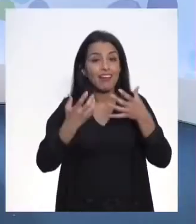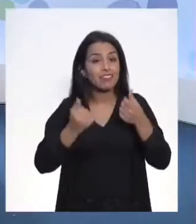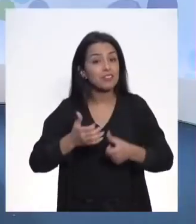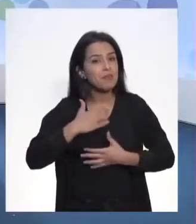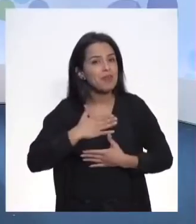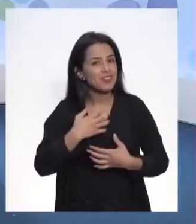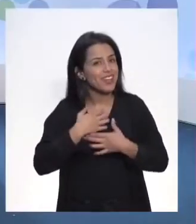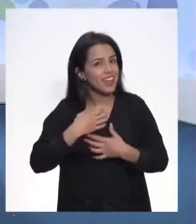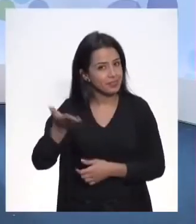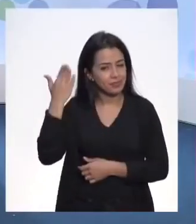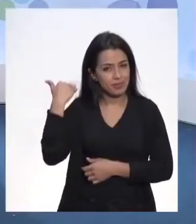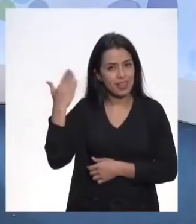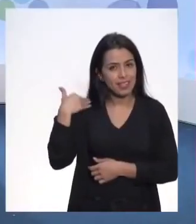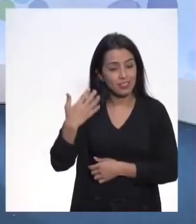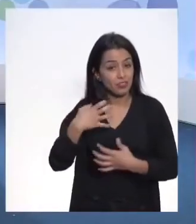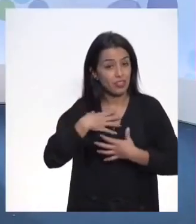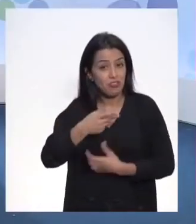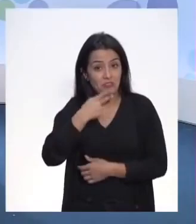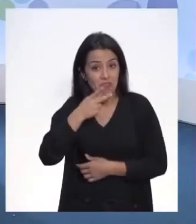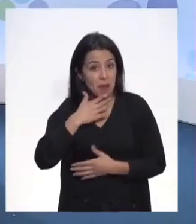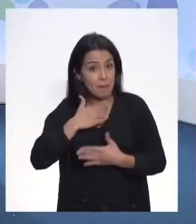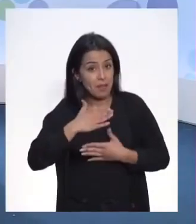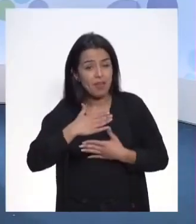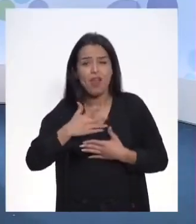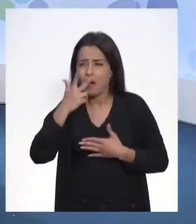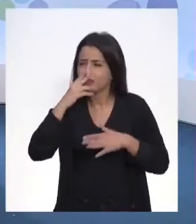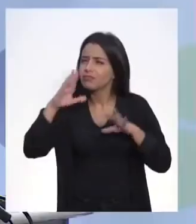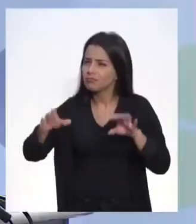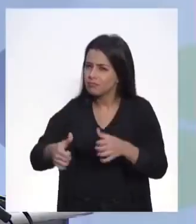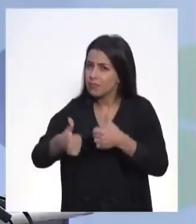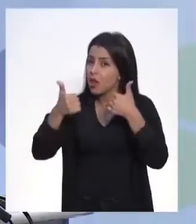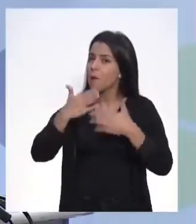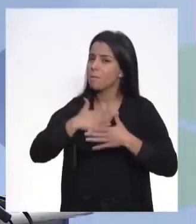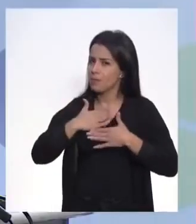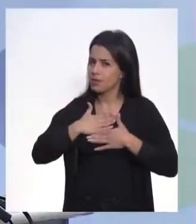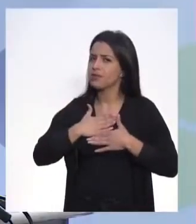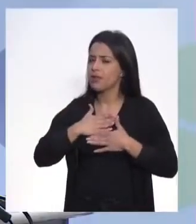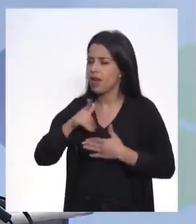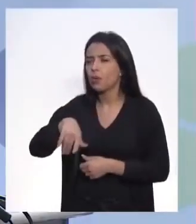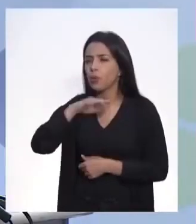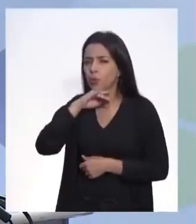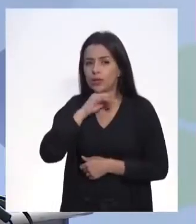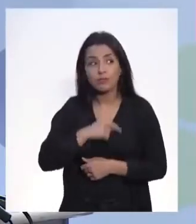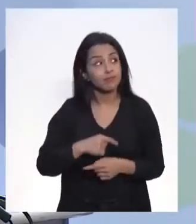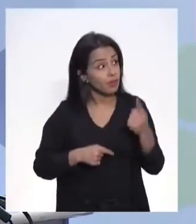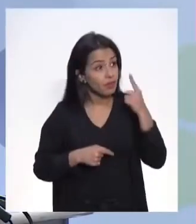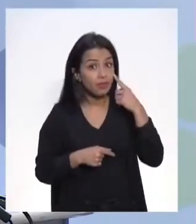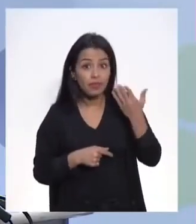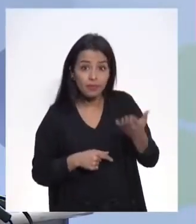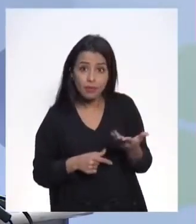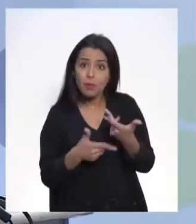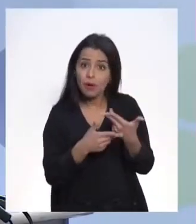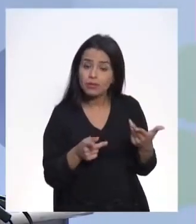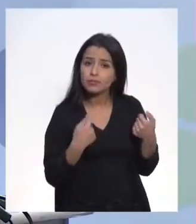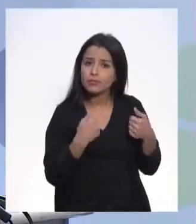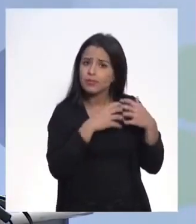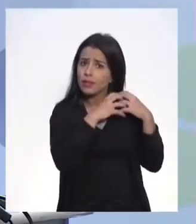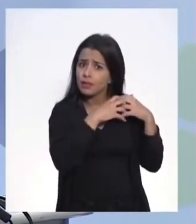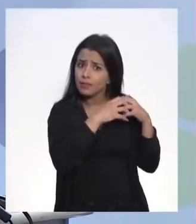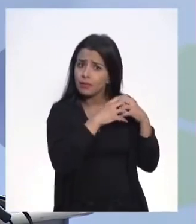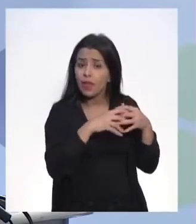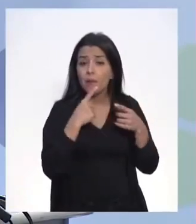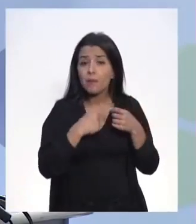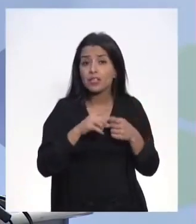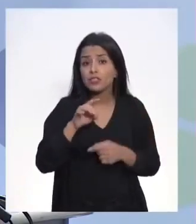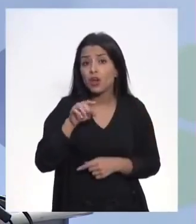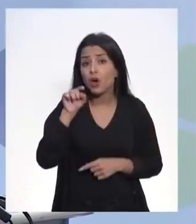que eu falava, eu teria sido melhor. Teria sido melhor para mim. É ruim, É é ruim, então, tá ruim. vendo? É algo pra gente se pensar, porque assim, não significa que